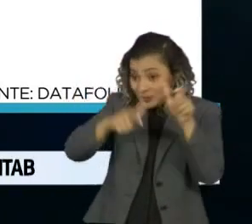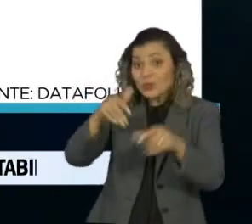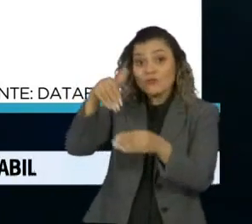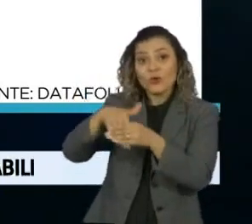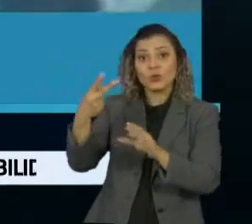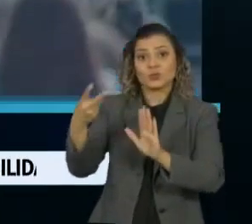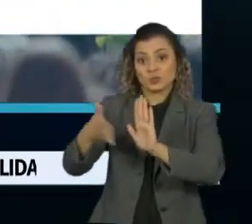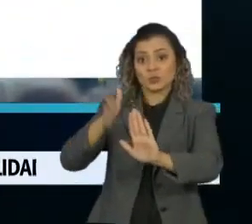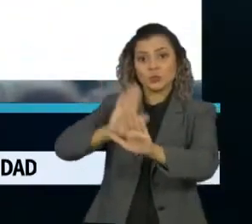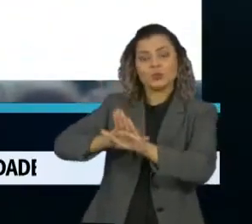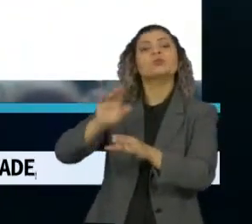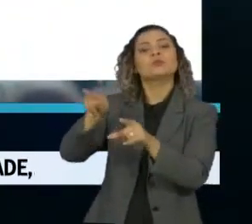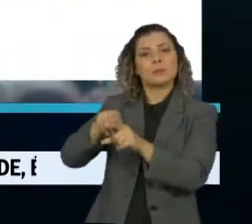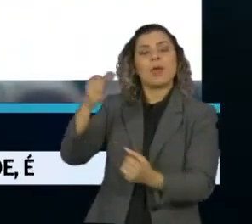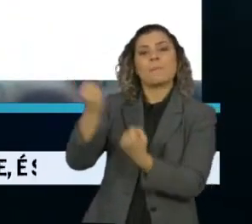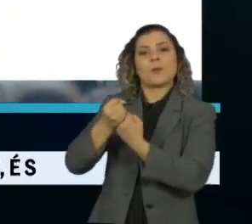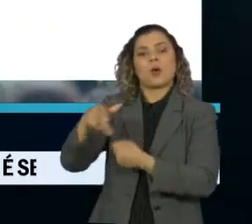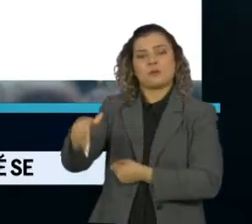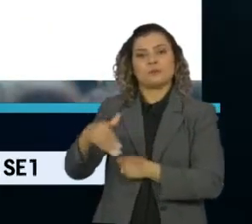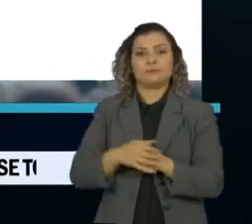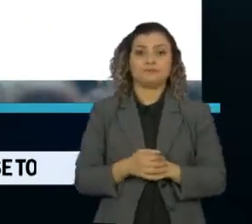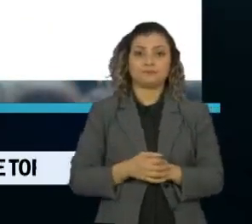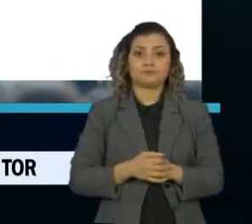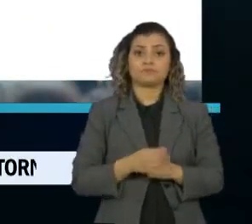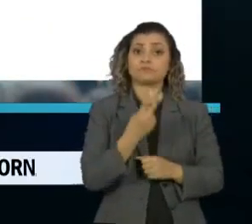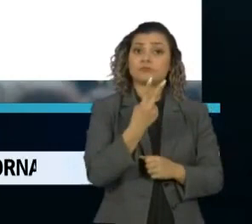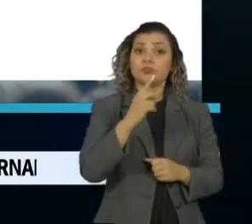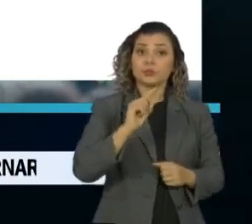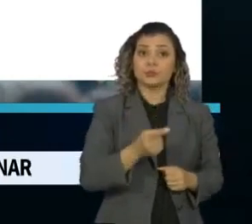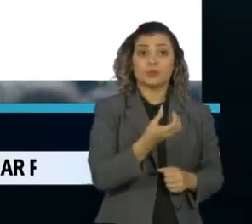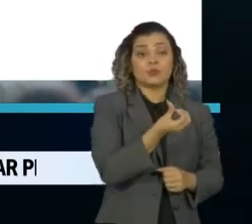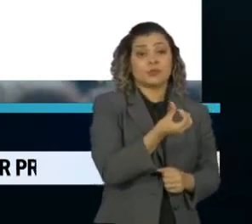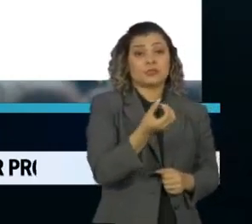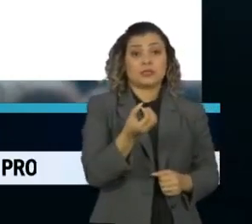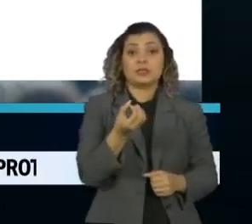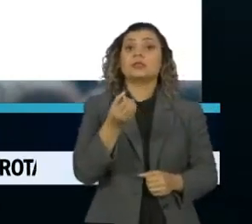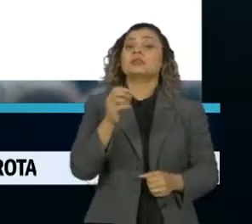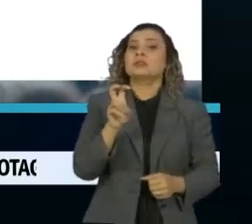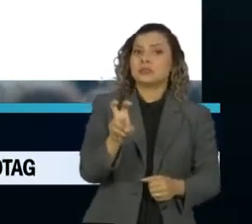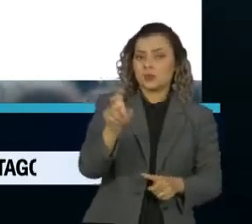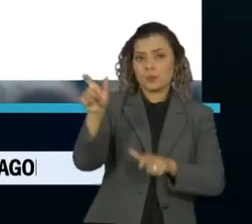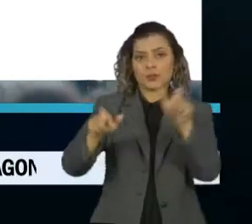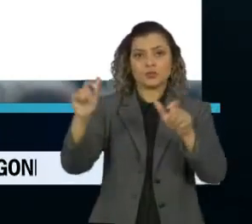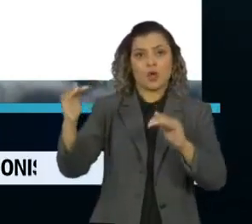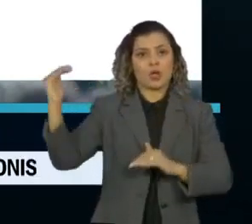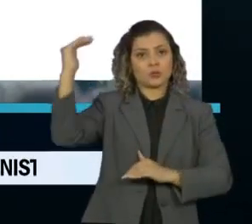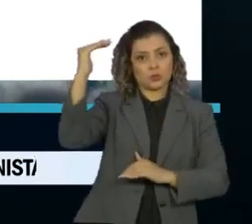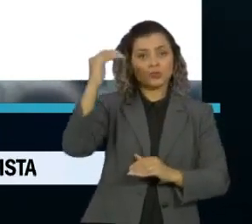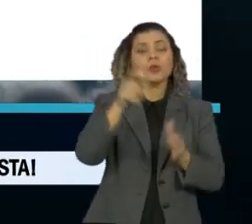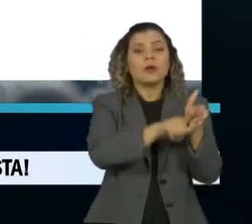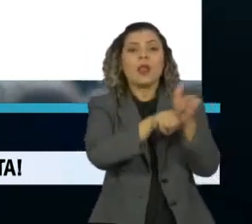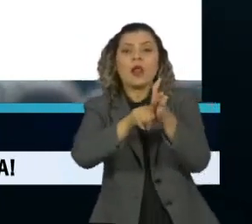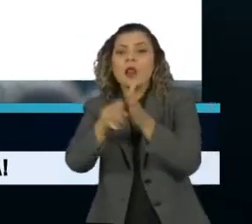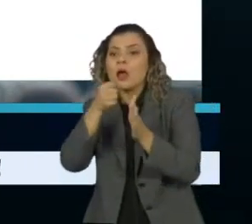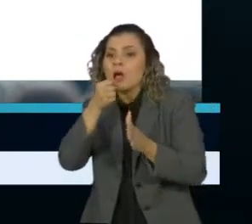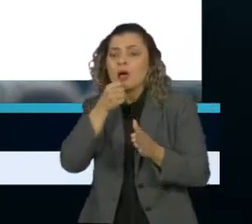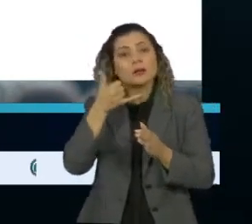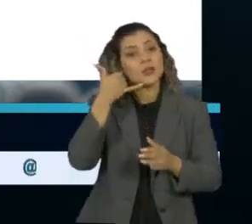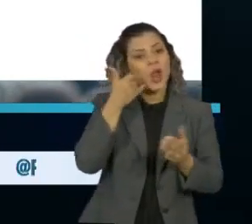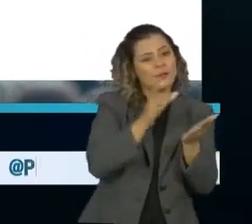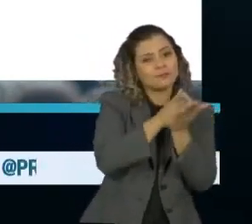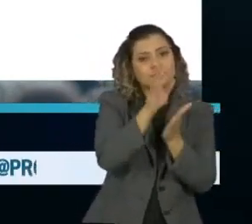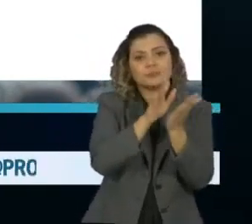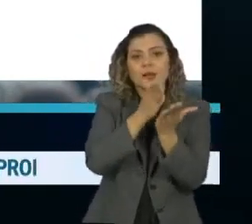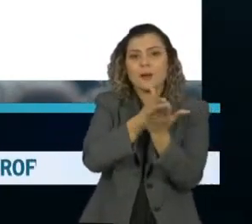segundo turno das eleições. 2.065 brasileiros adultos de todas as regiões foram ouvidos por celular para